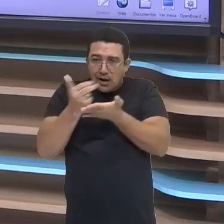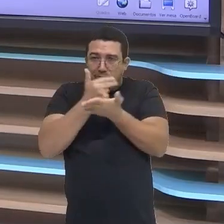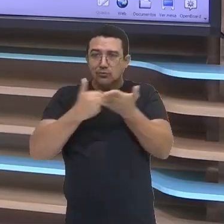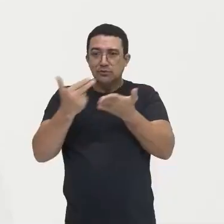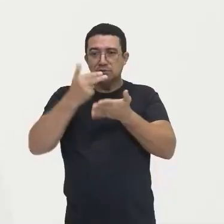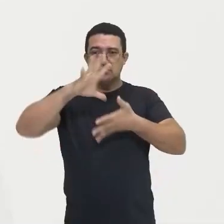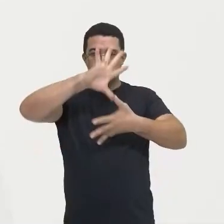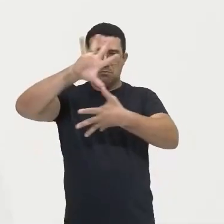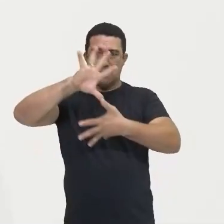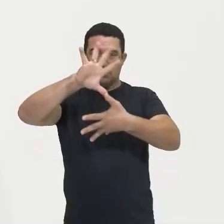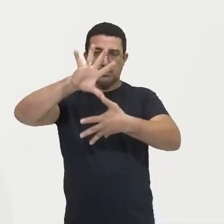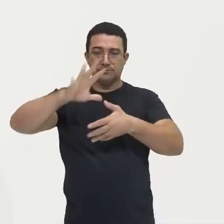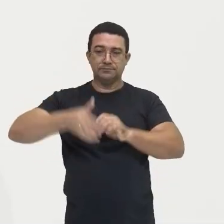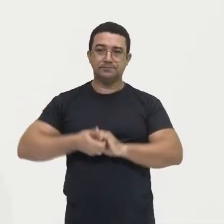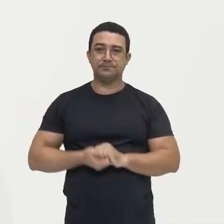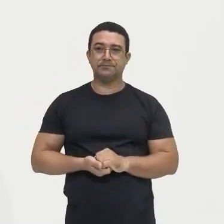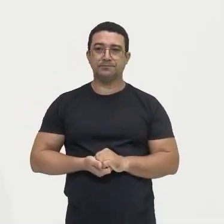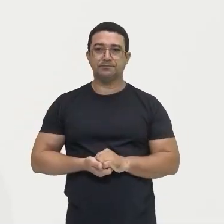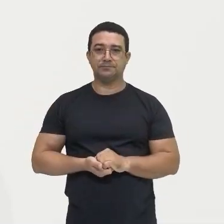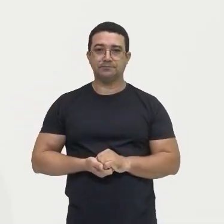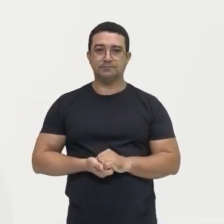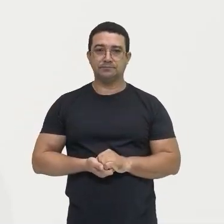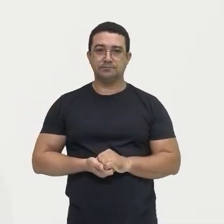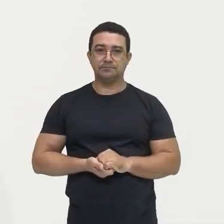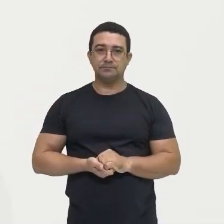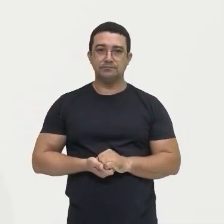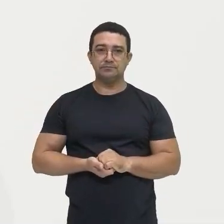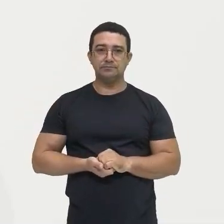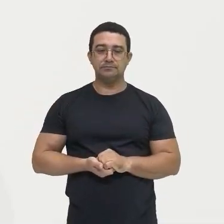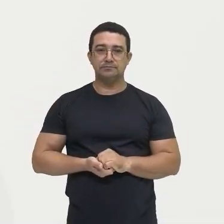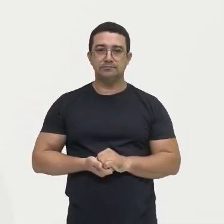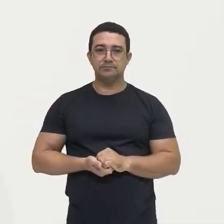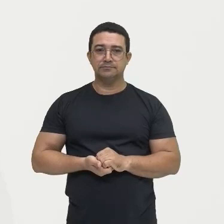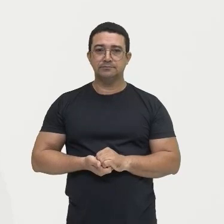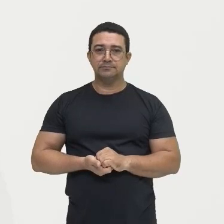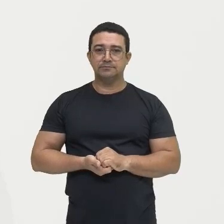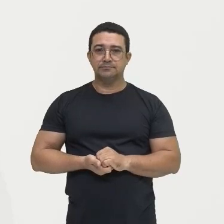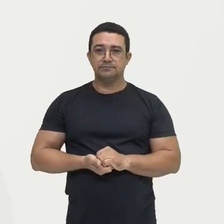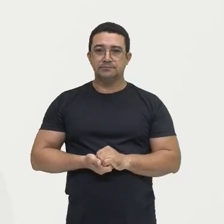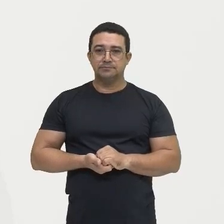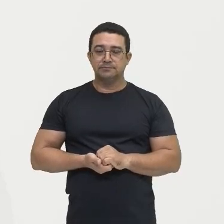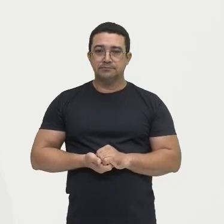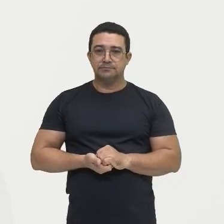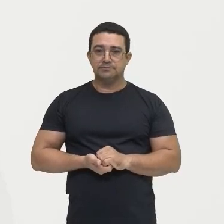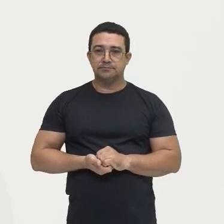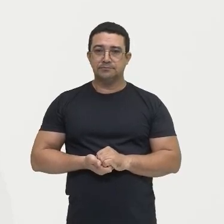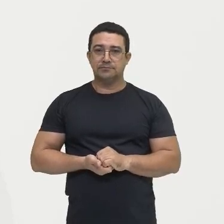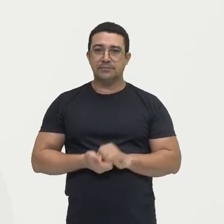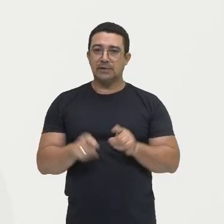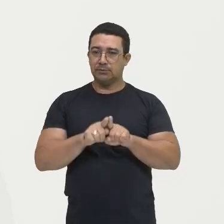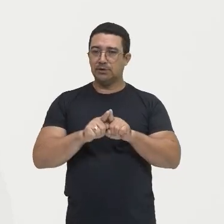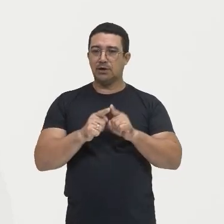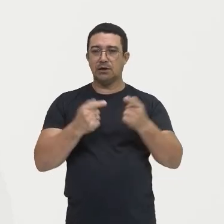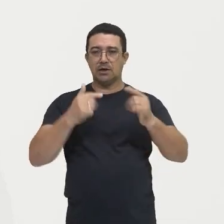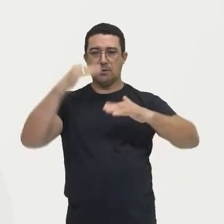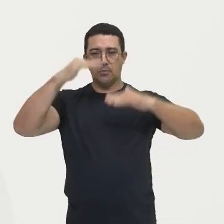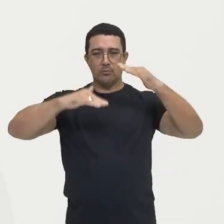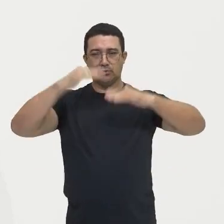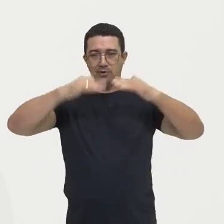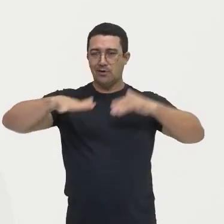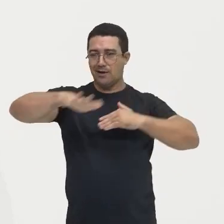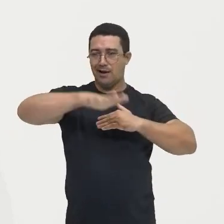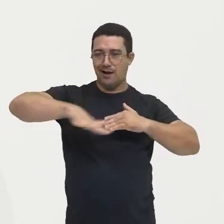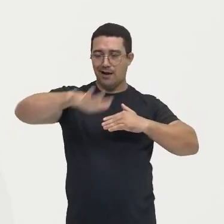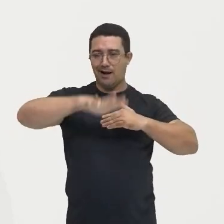Vamos lá? Olha só. E a gente tem aqui a proporção de redução da área da